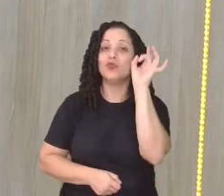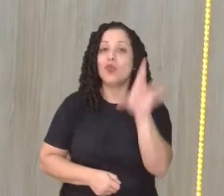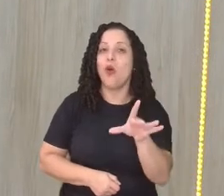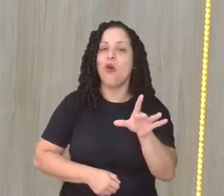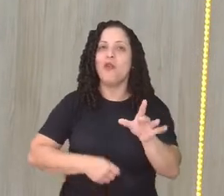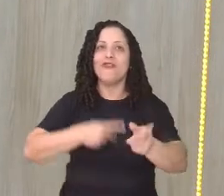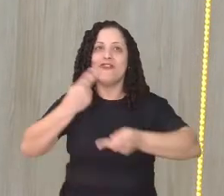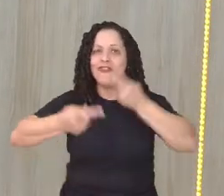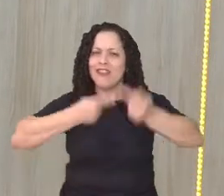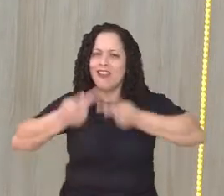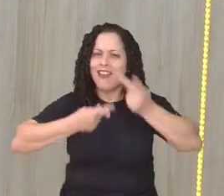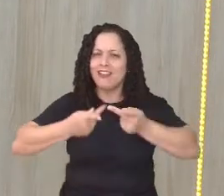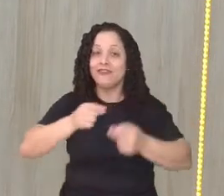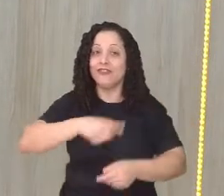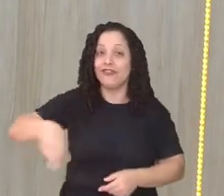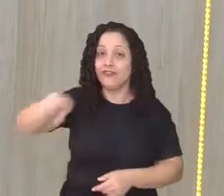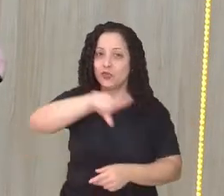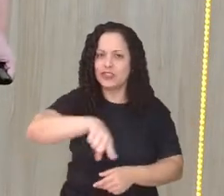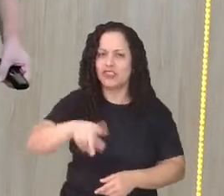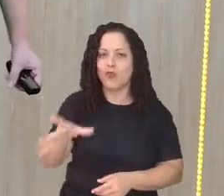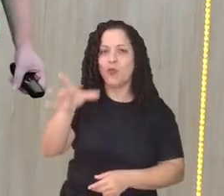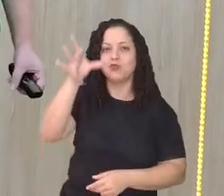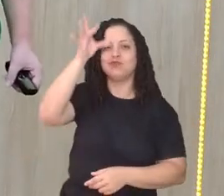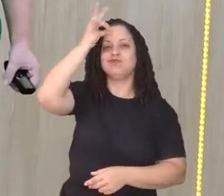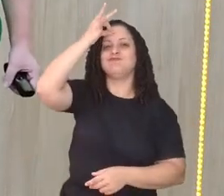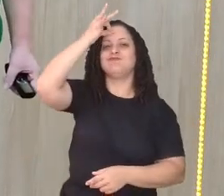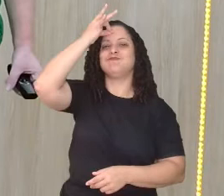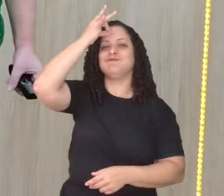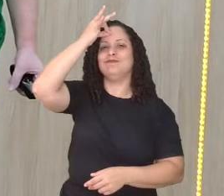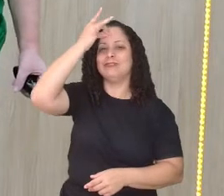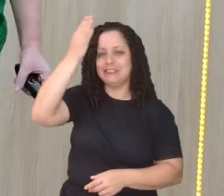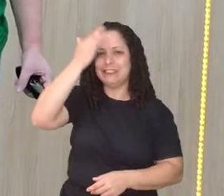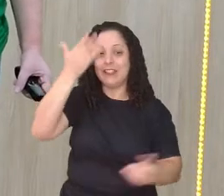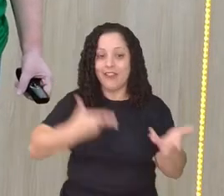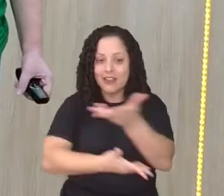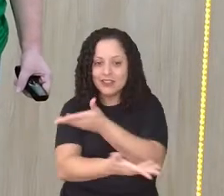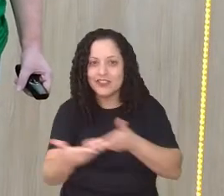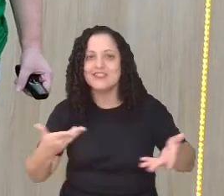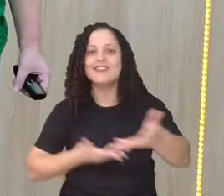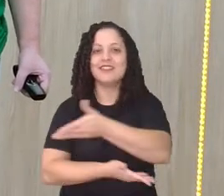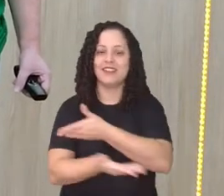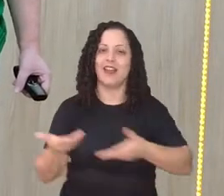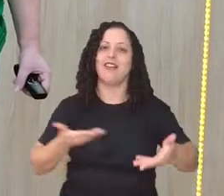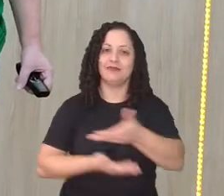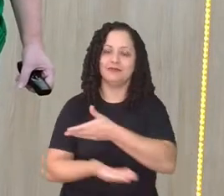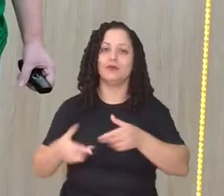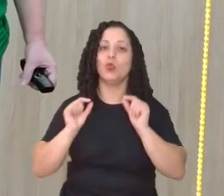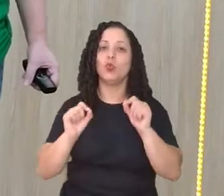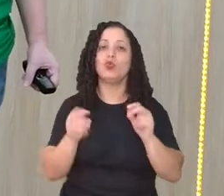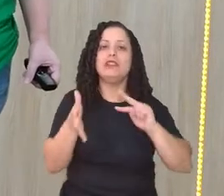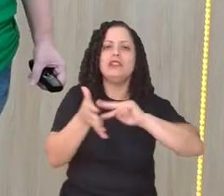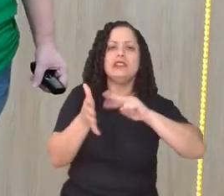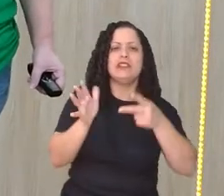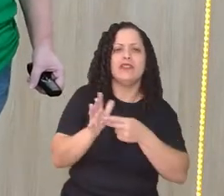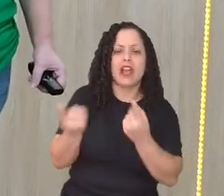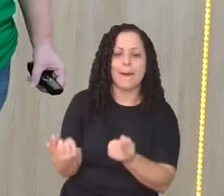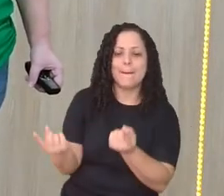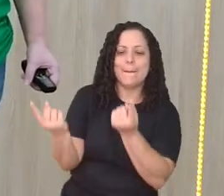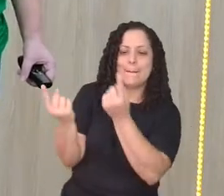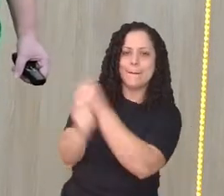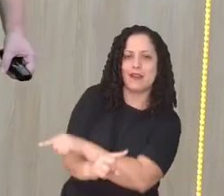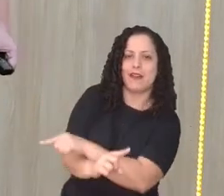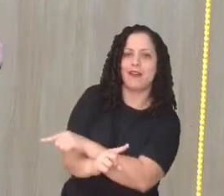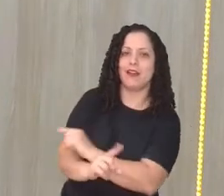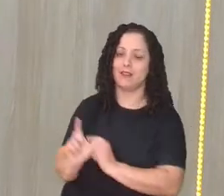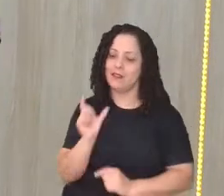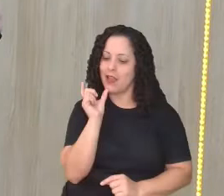falar e, com o tempo, vocês vão associar comutatividade com a troca de posição